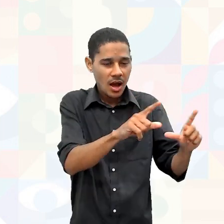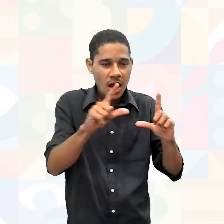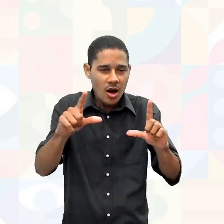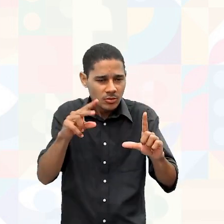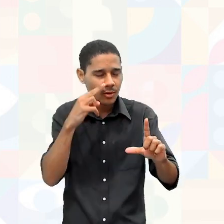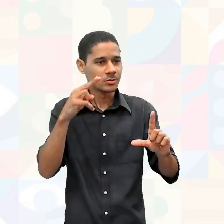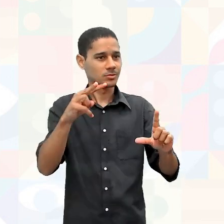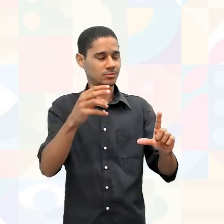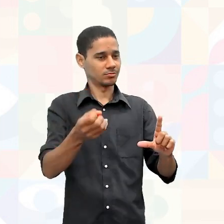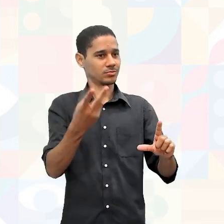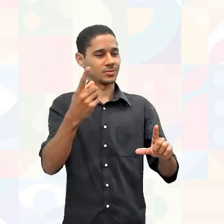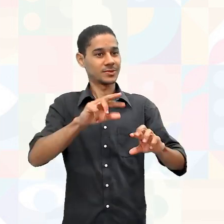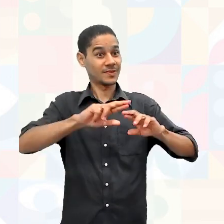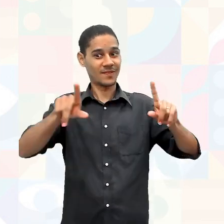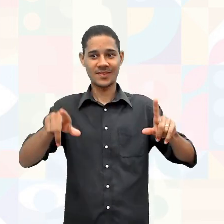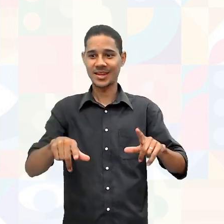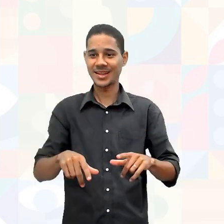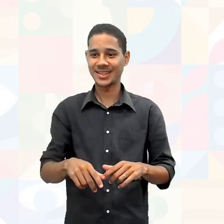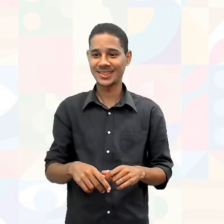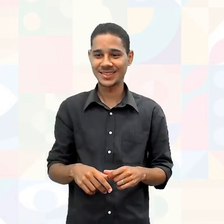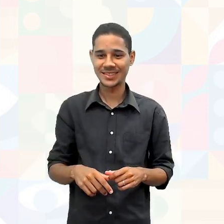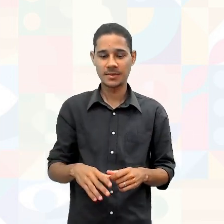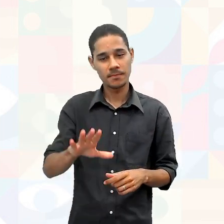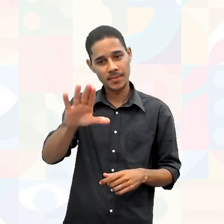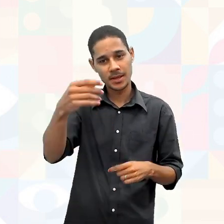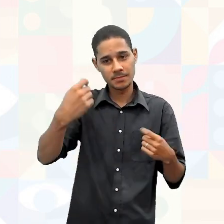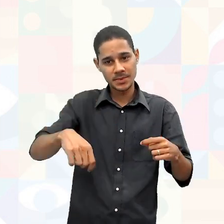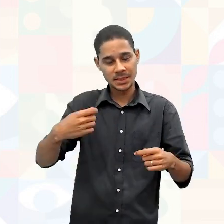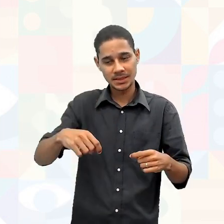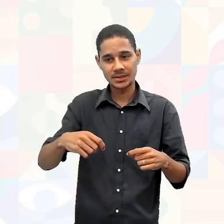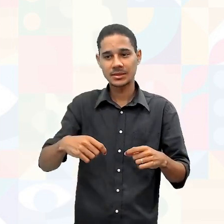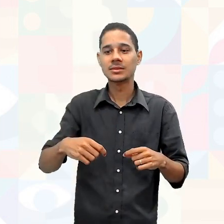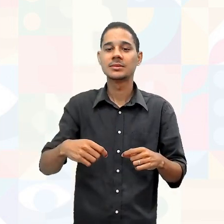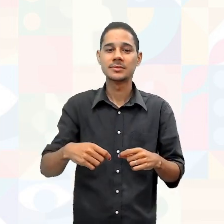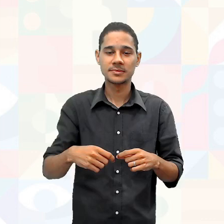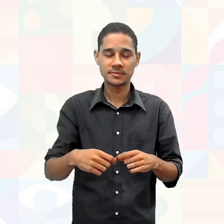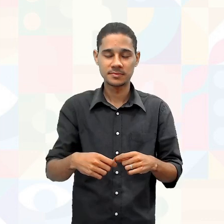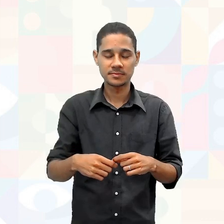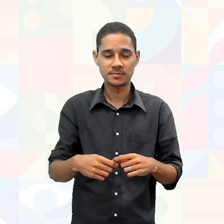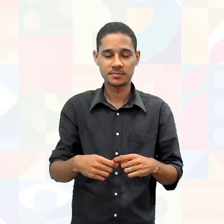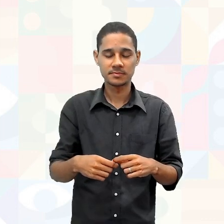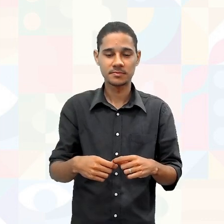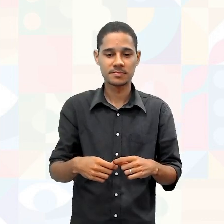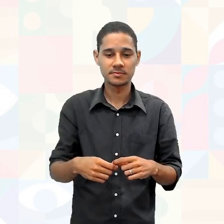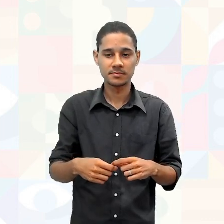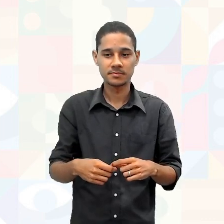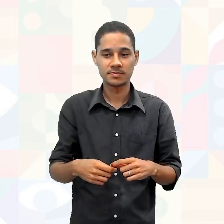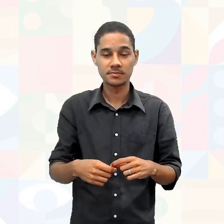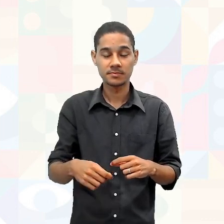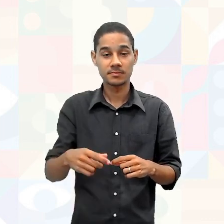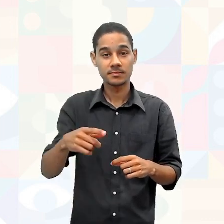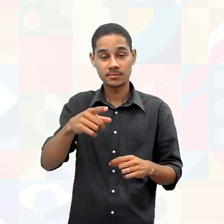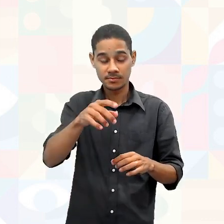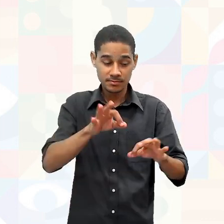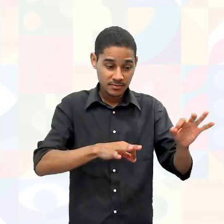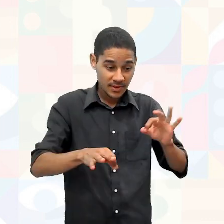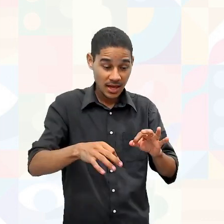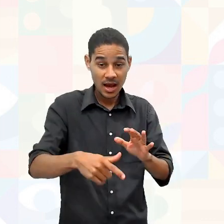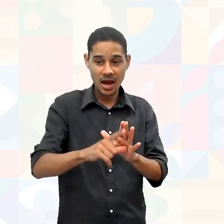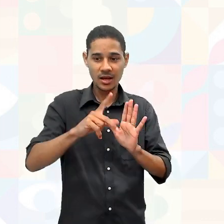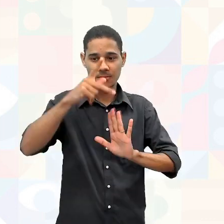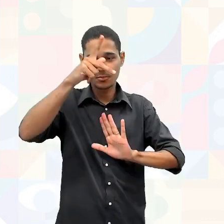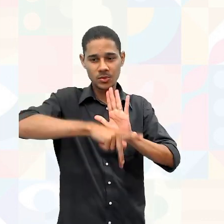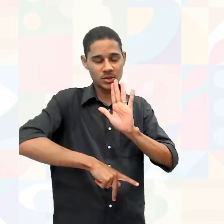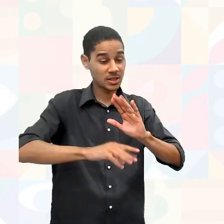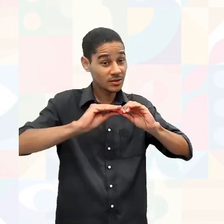diferentes, e isso precisa ficar muito claro naquilo que você está tensionando para aquele projeto,